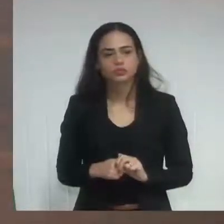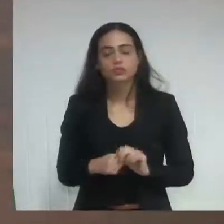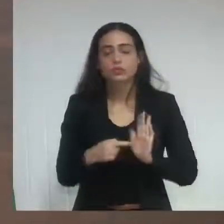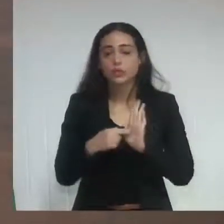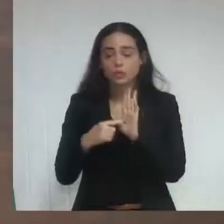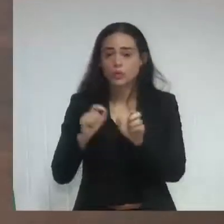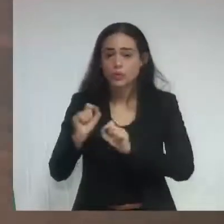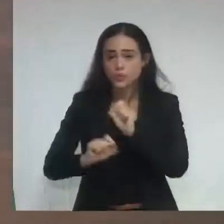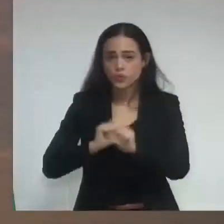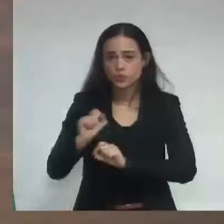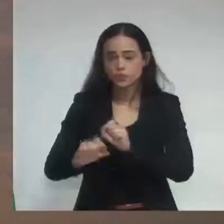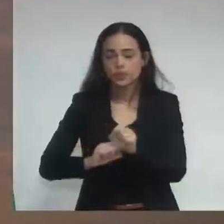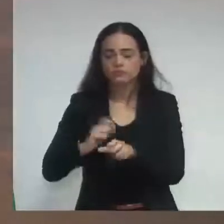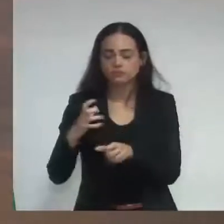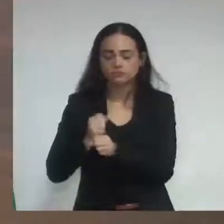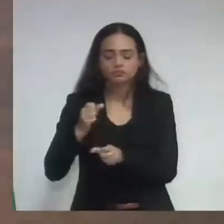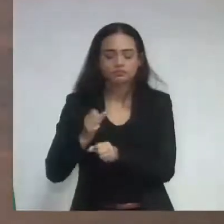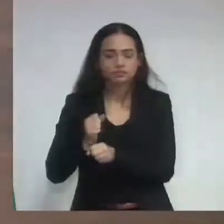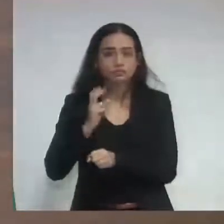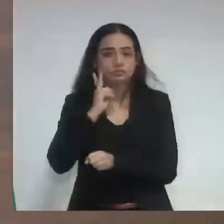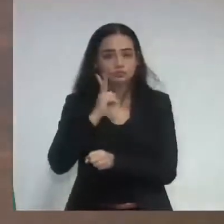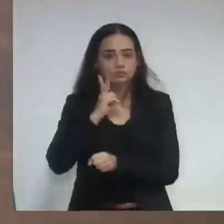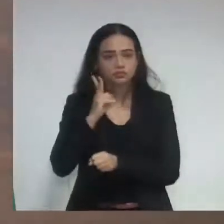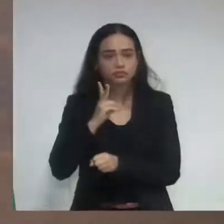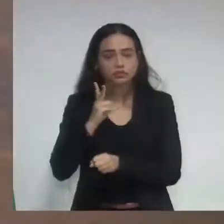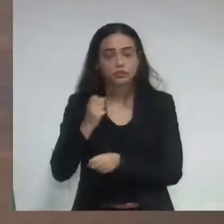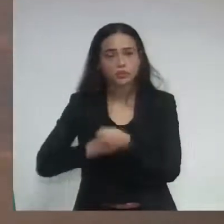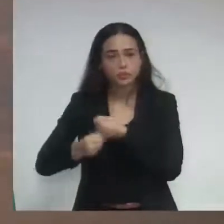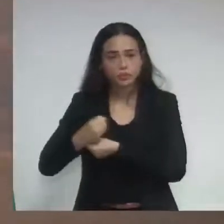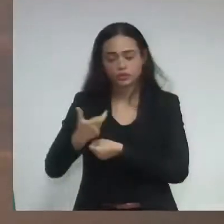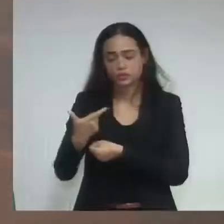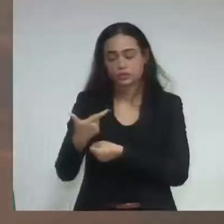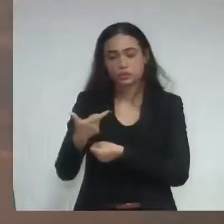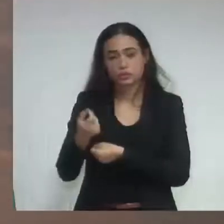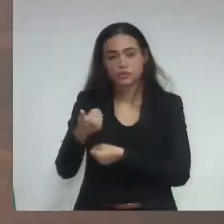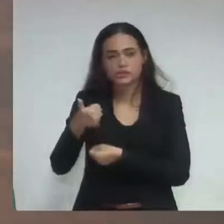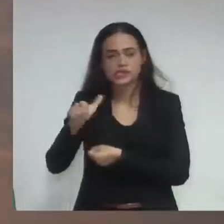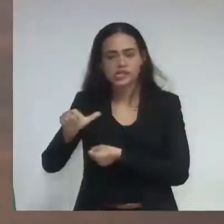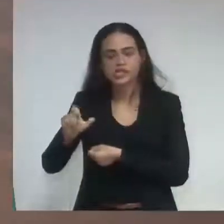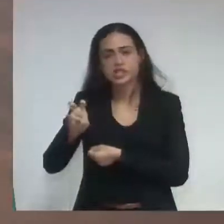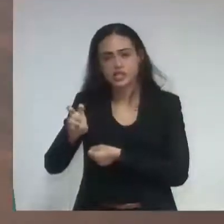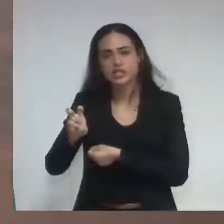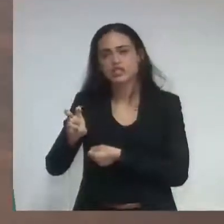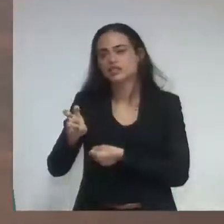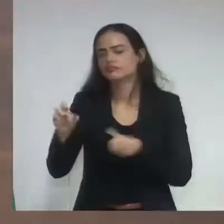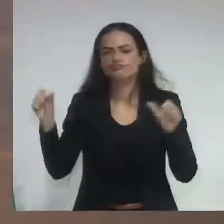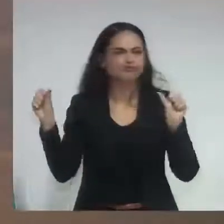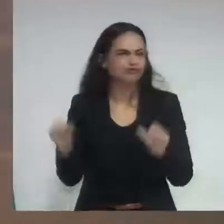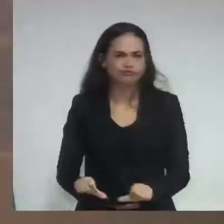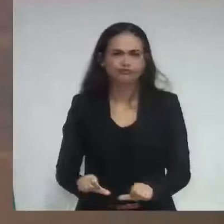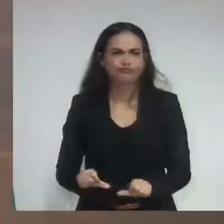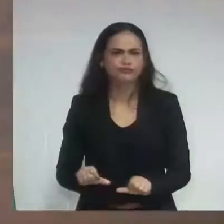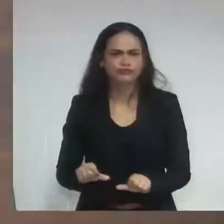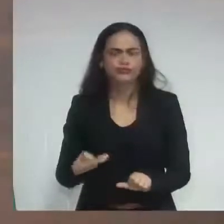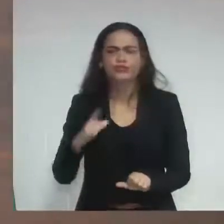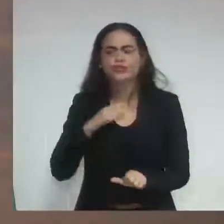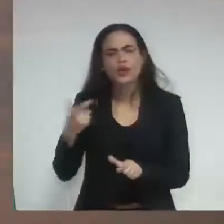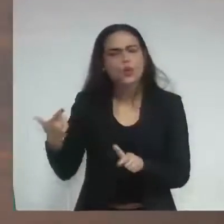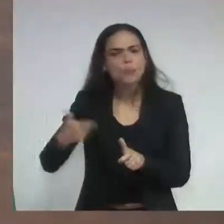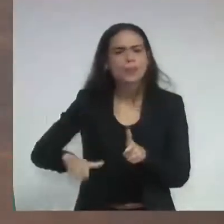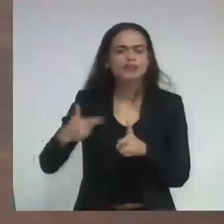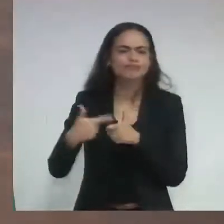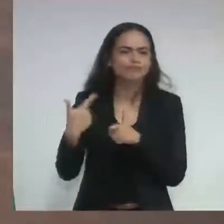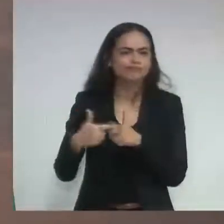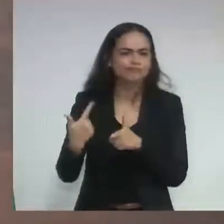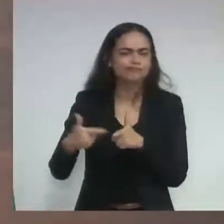demonstrou que as contas de Vinhedo, em relação ao de 2015, estão piores, né? Surgiram outros